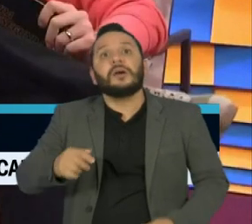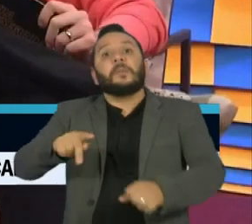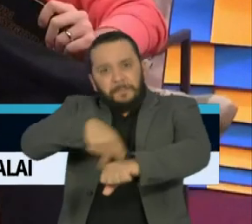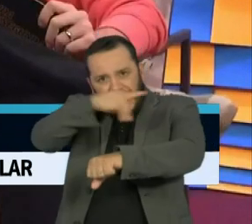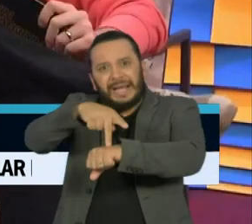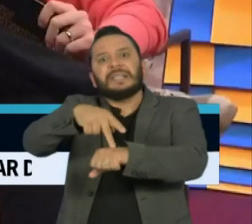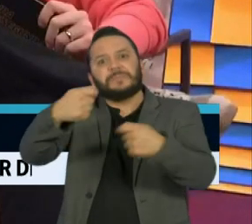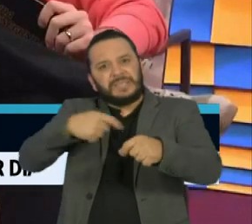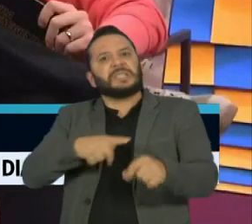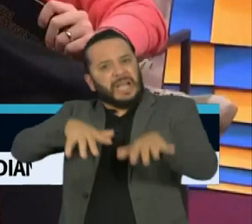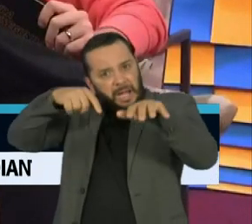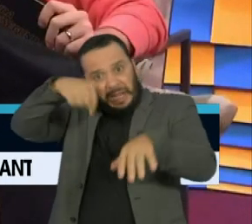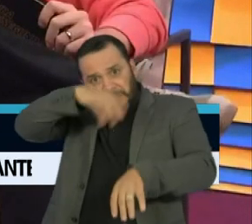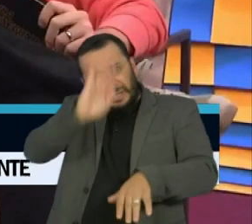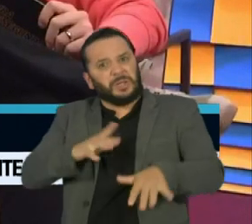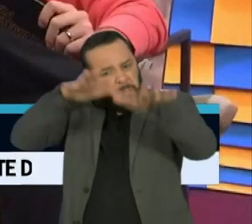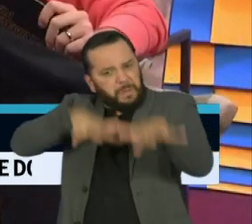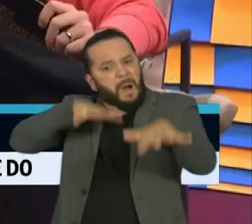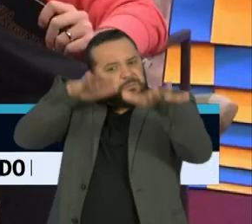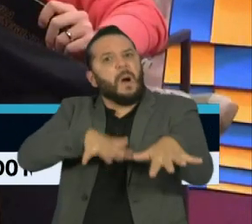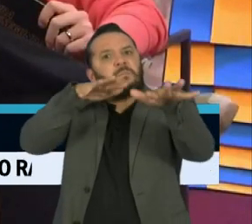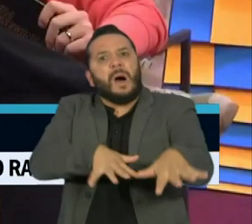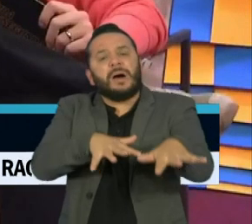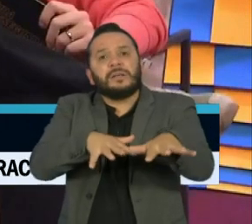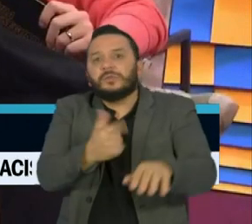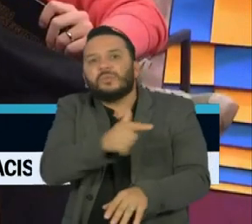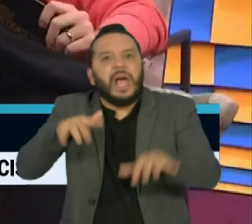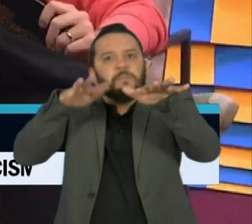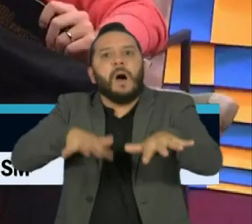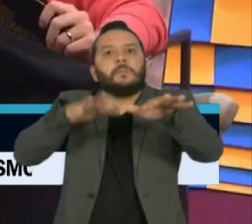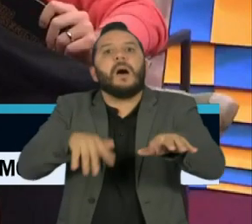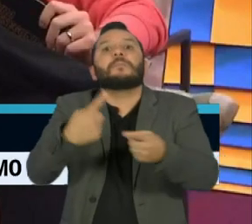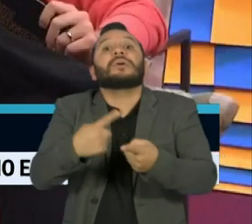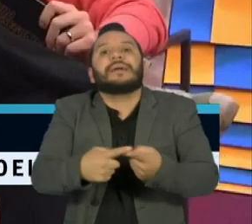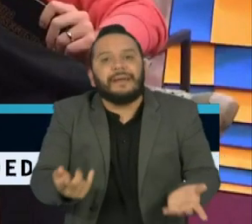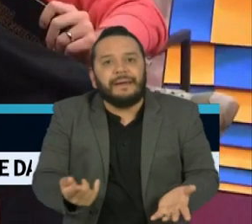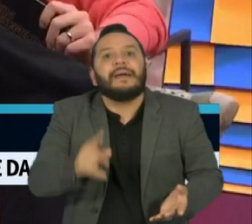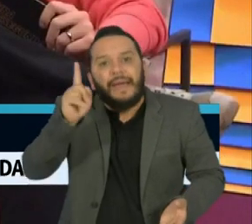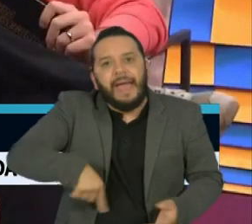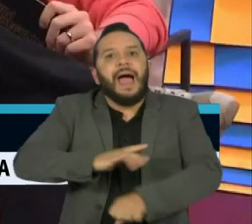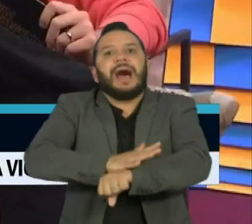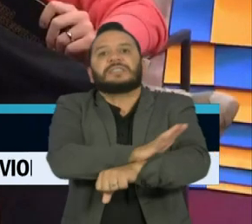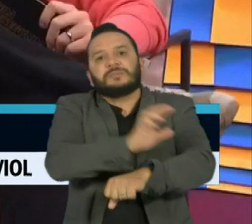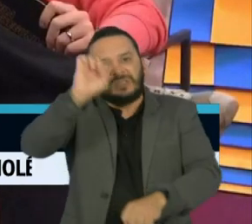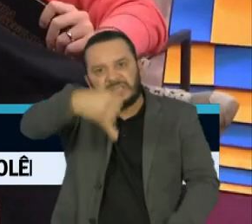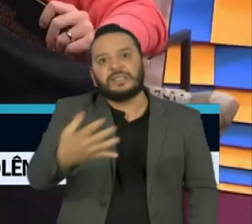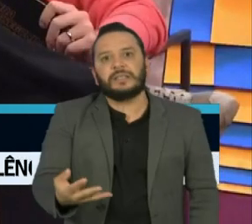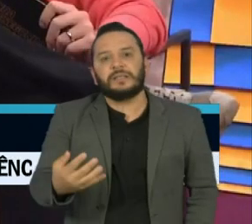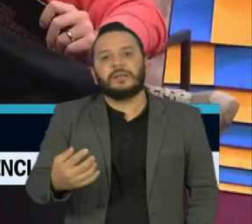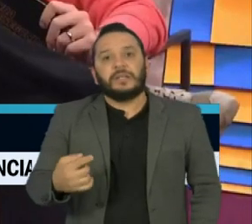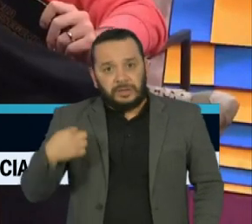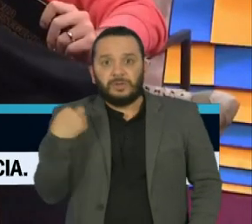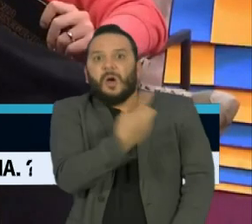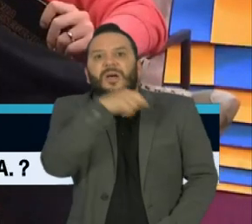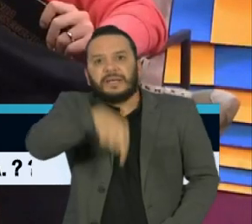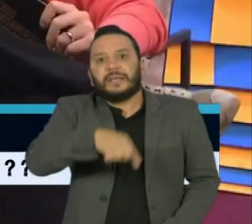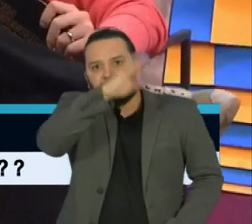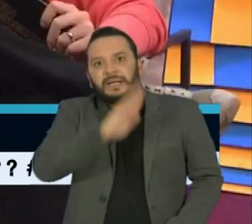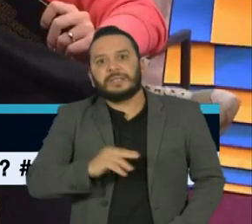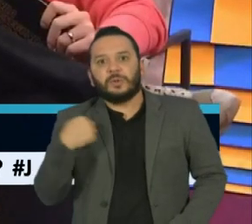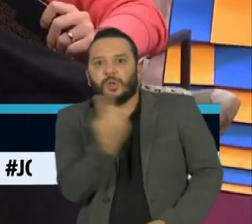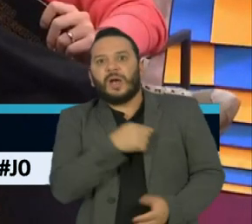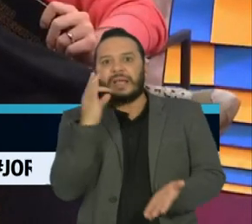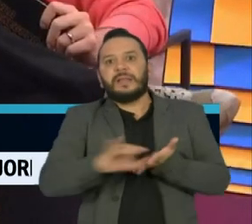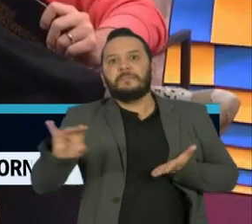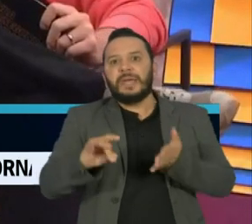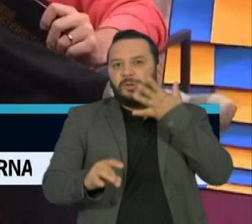E o fato dele não estar... fala tudo que uma pessoa preta tem que saber sobre ele. A gente está em solo inimigo, mano. A gente tem que se proteger